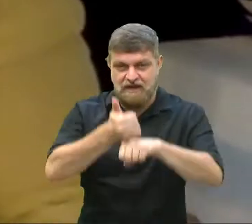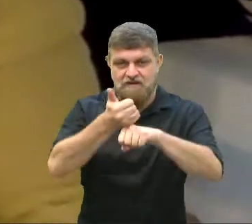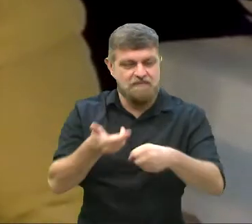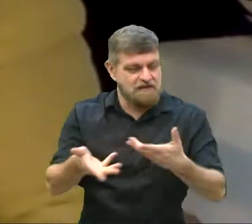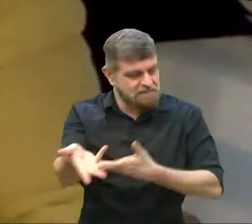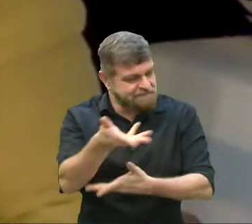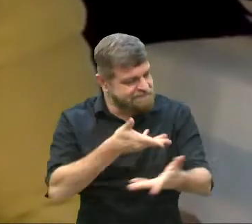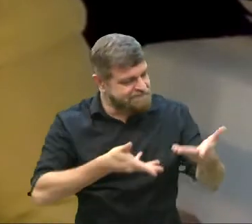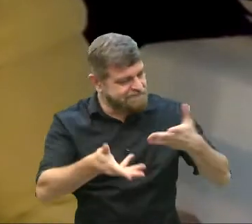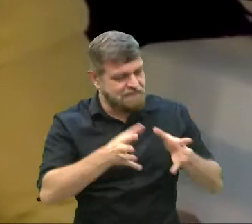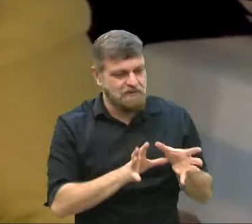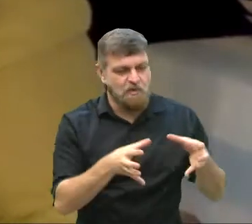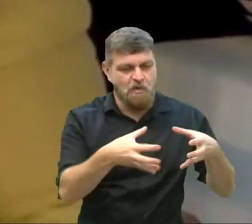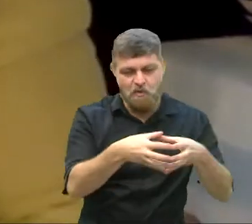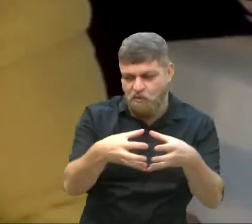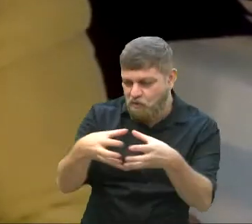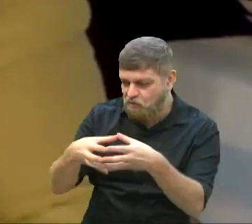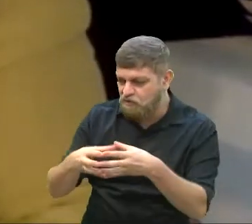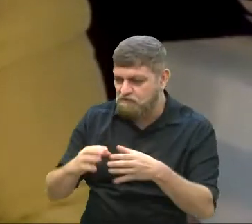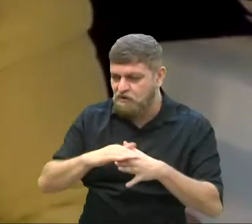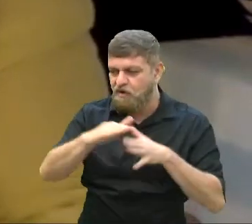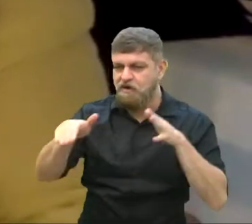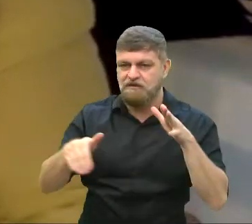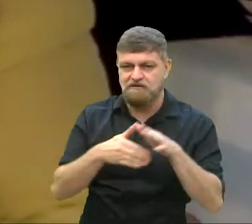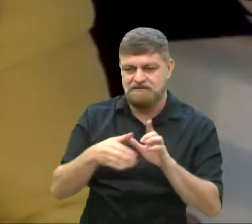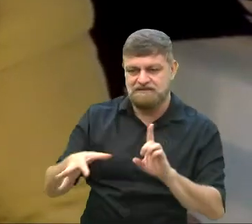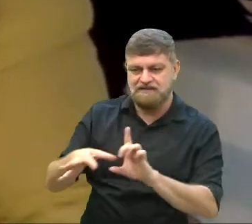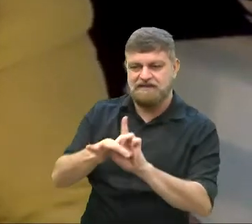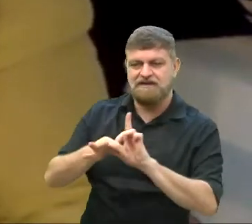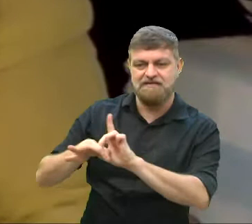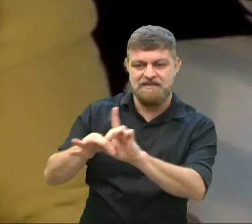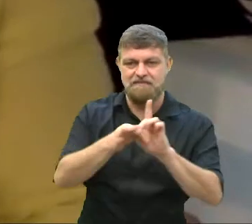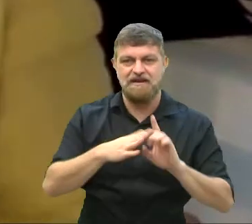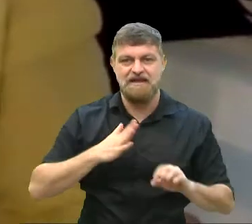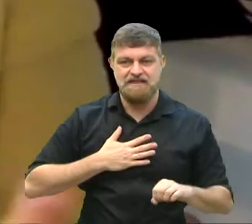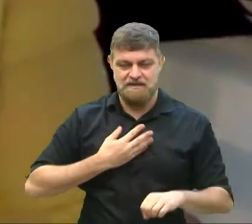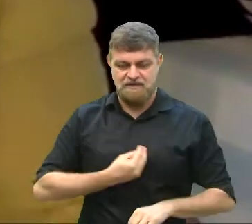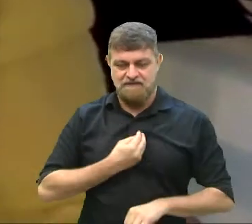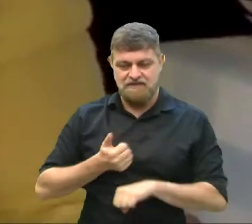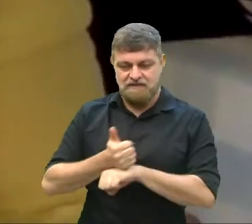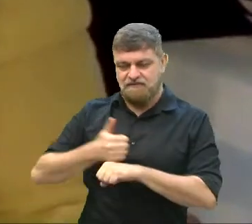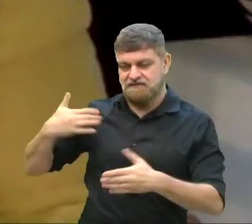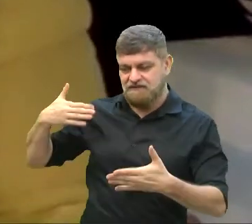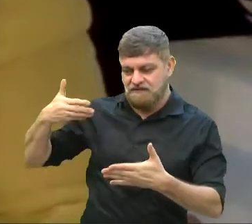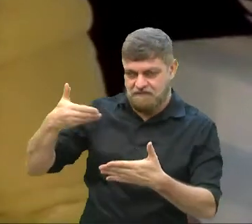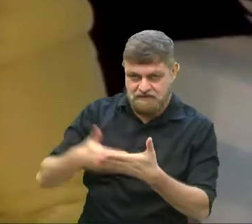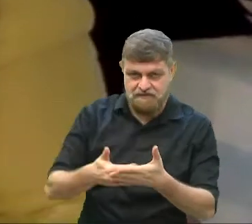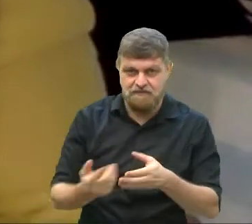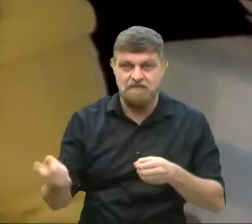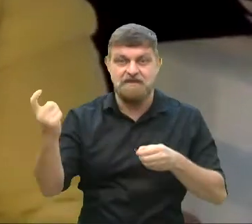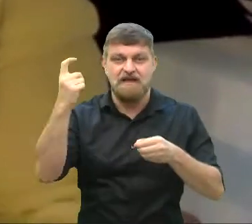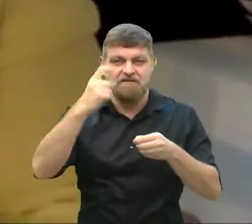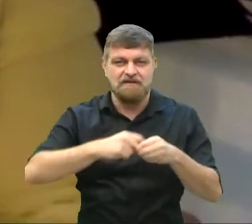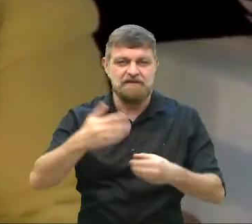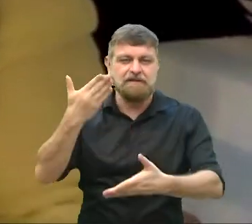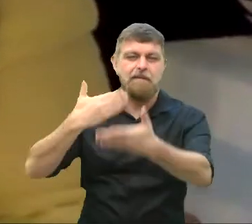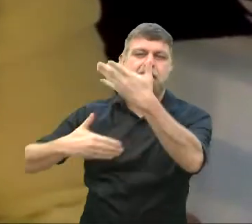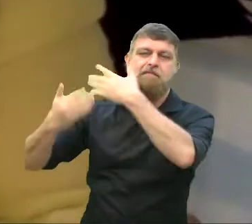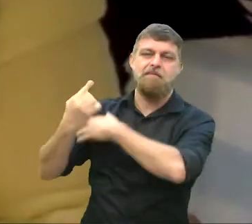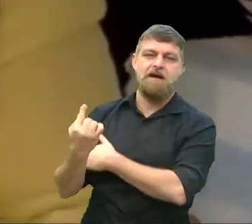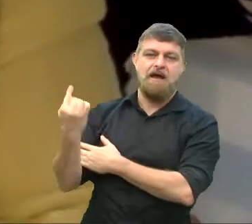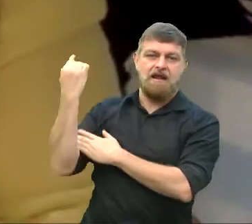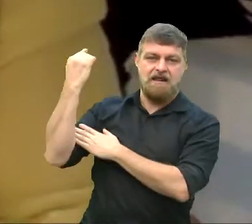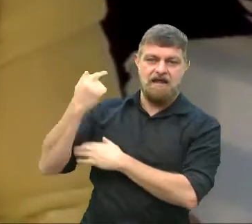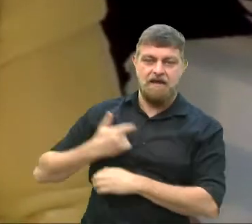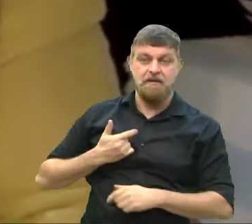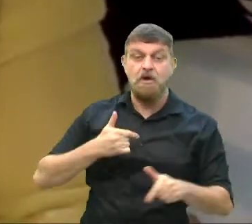com todas as equipes com as quais eu trabalhei em toda a minha carreira. E aí, voltando um pouquinho no tempo, né, o meu trabalho com